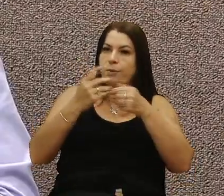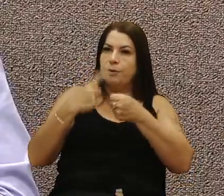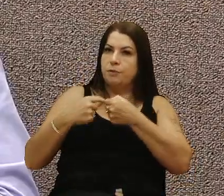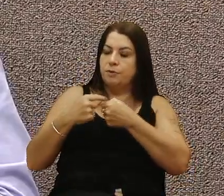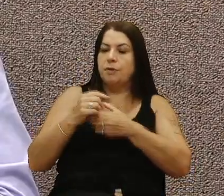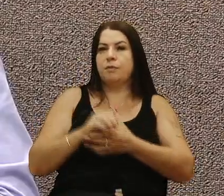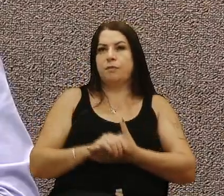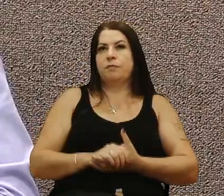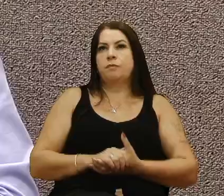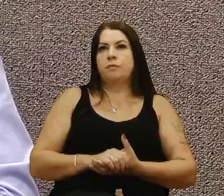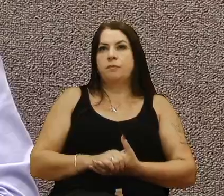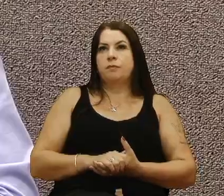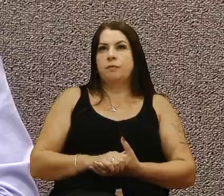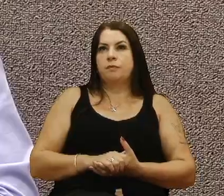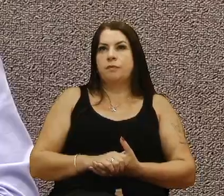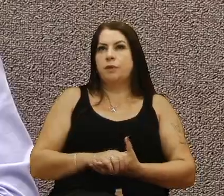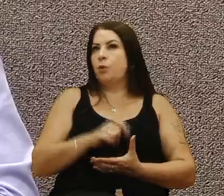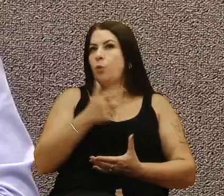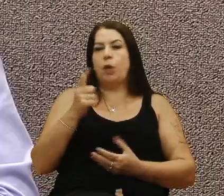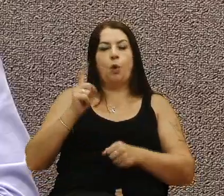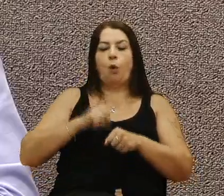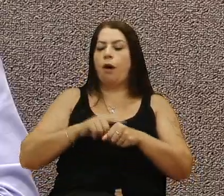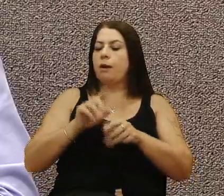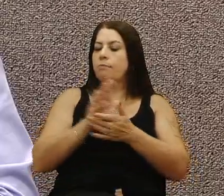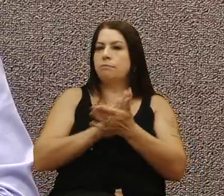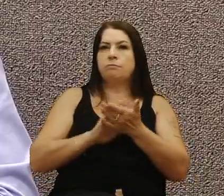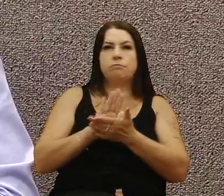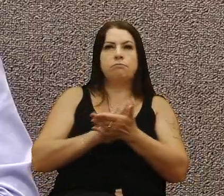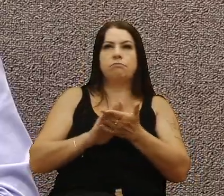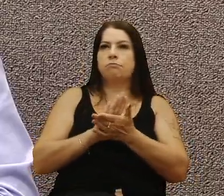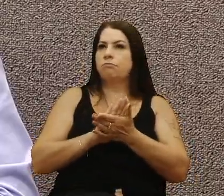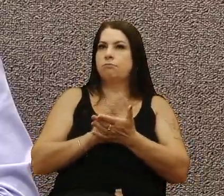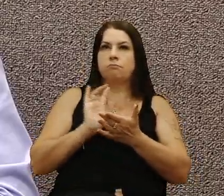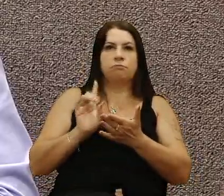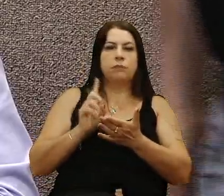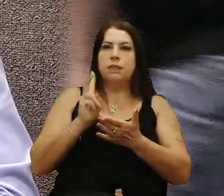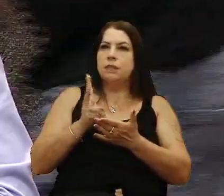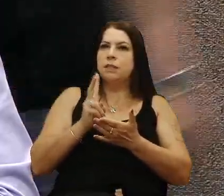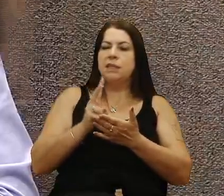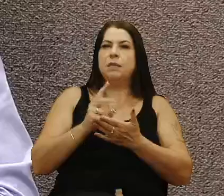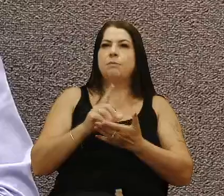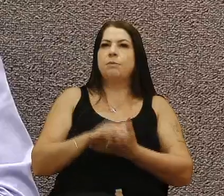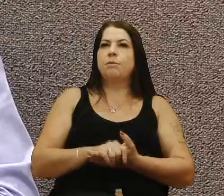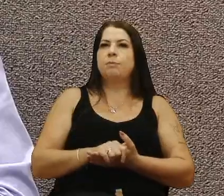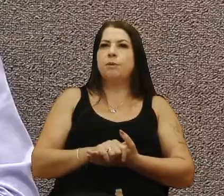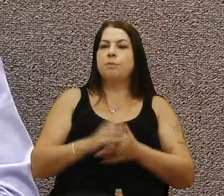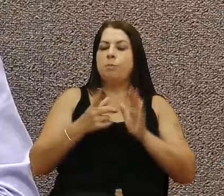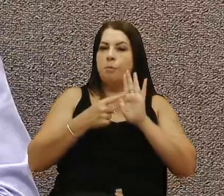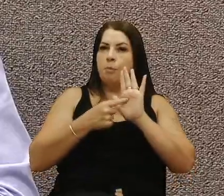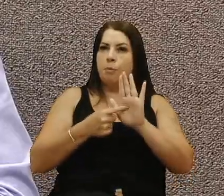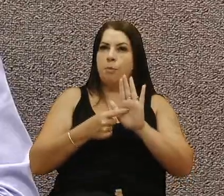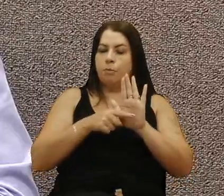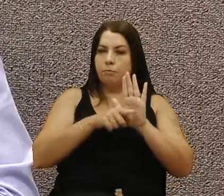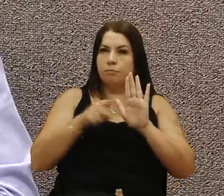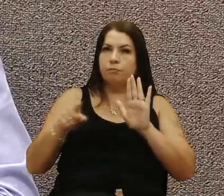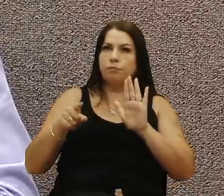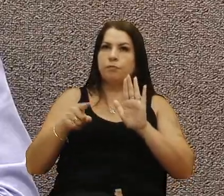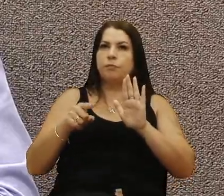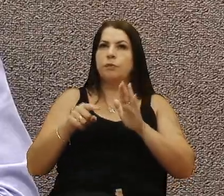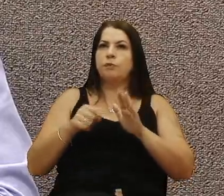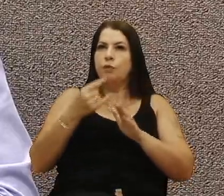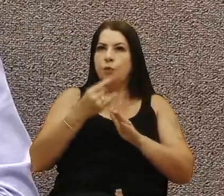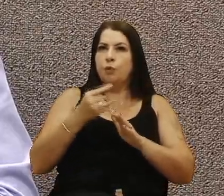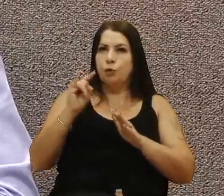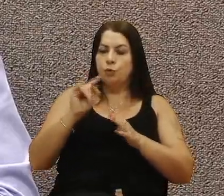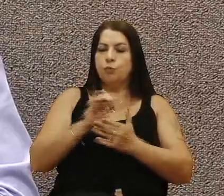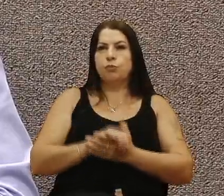cidade, que não tem hora para nada, que sempre recebe. A demonstração foi a